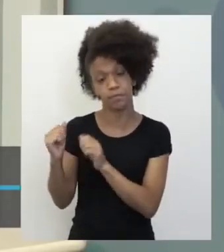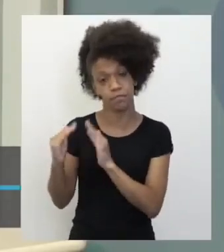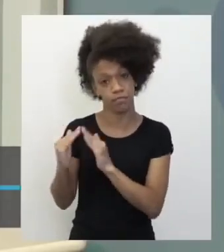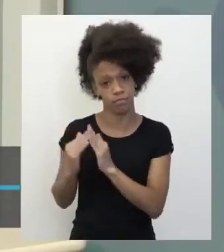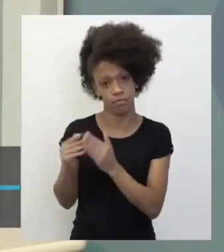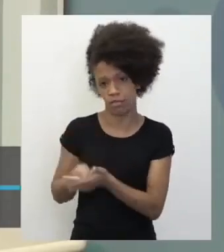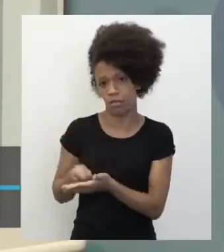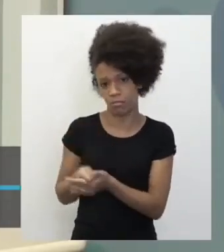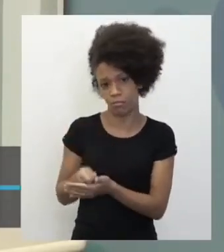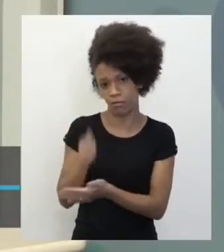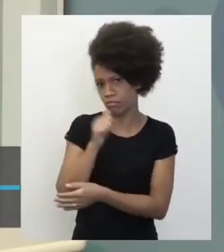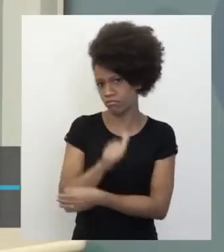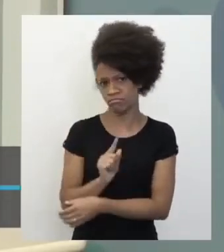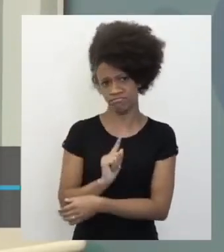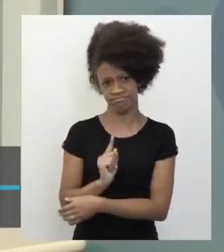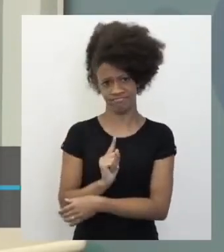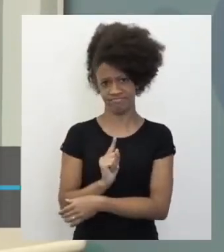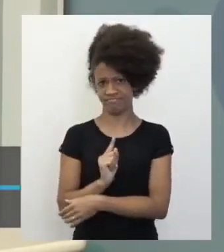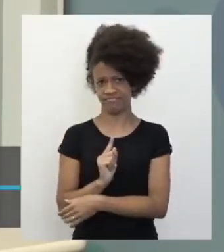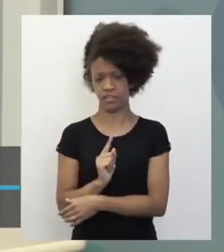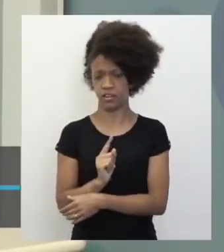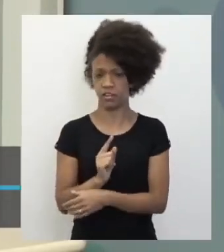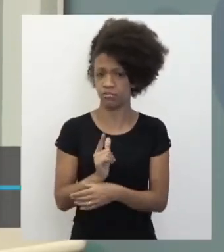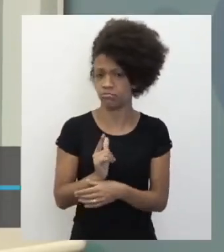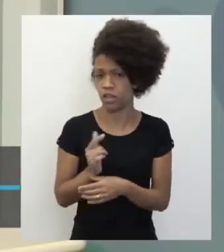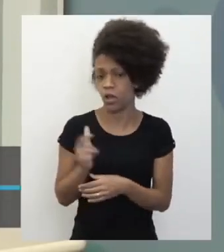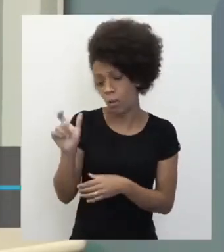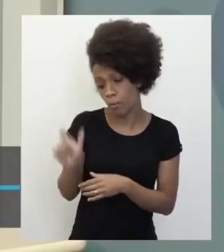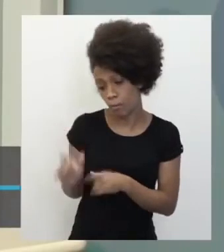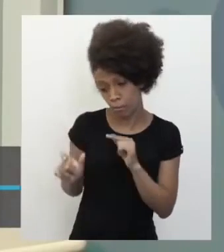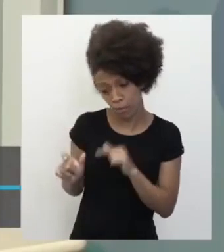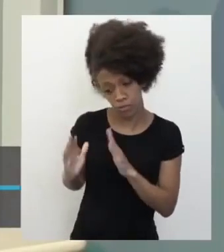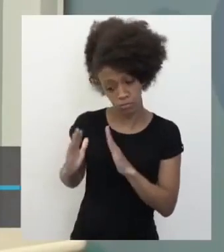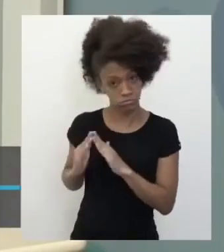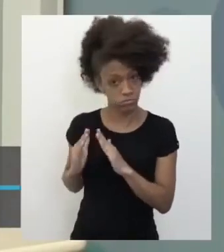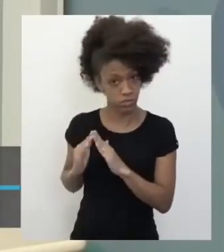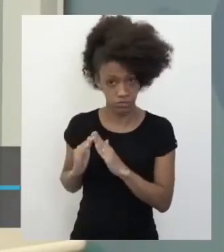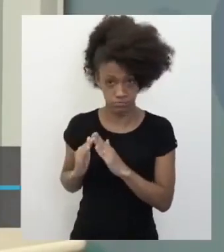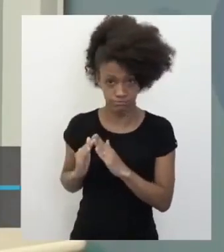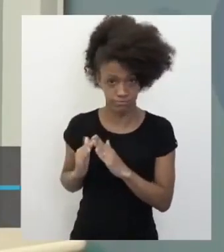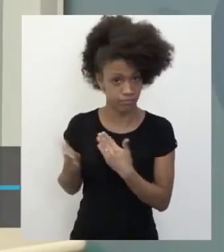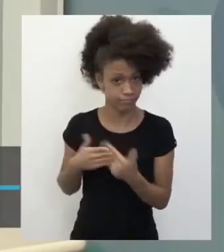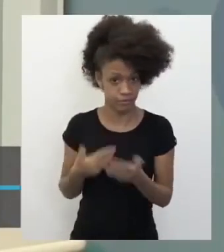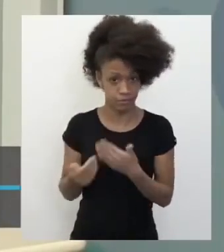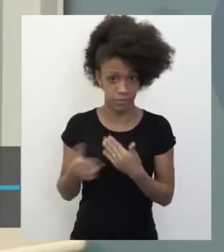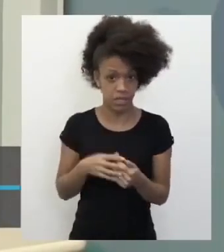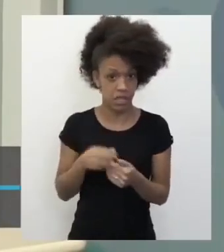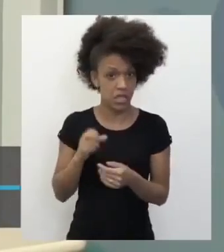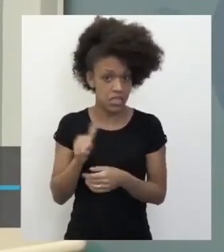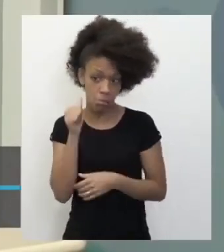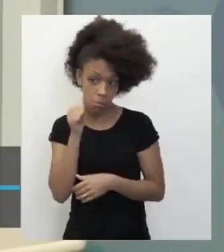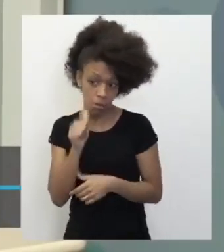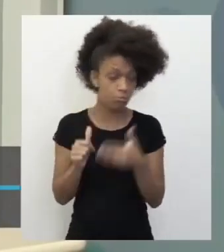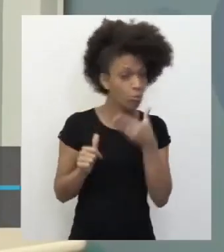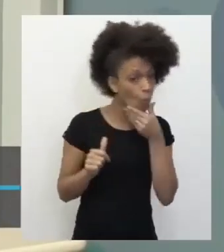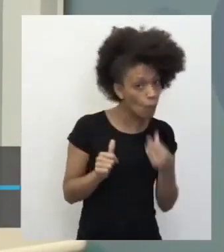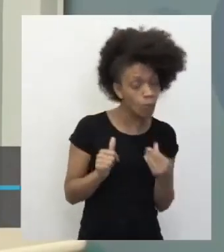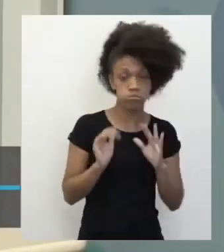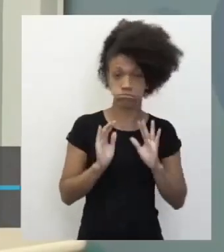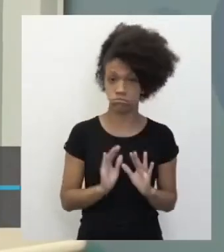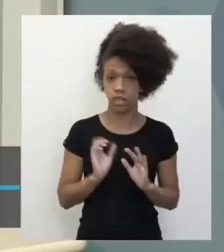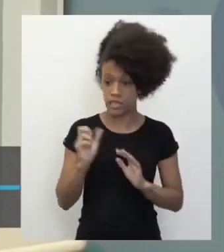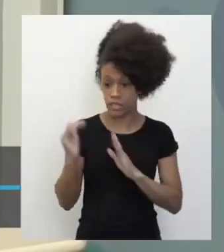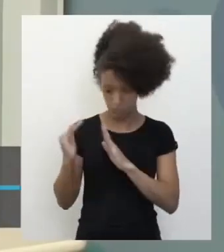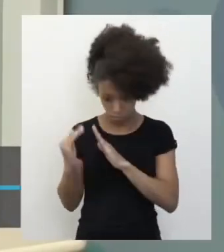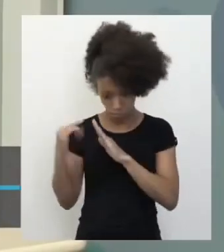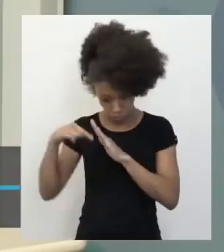um serviço que tem que ser executado por quem está em casa, né? Você está convivendo com aquele ambiente, você tem que, né, de alguma